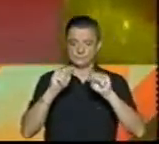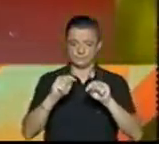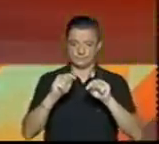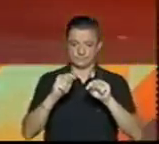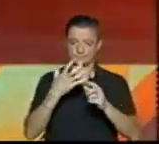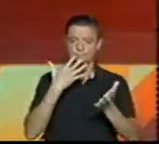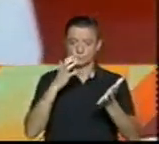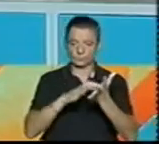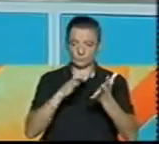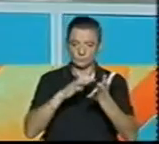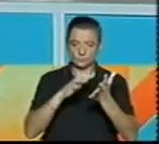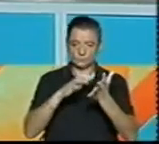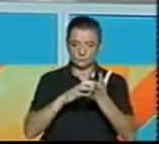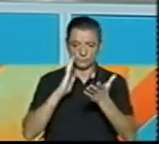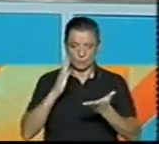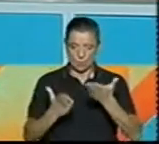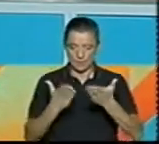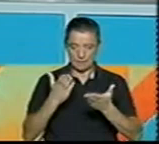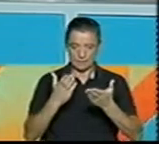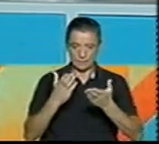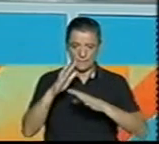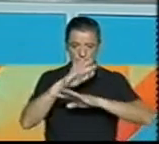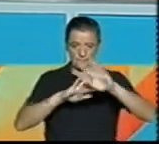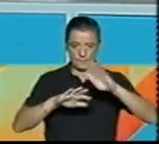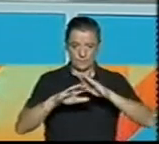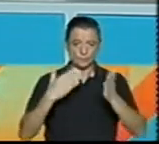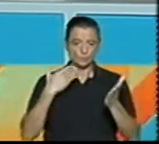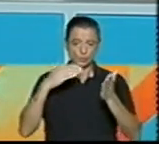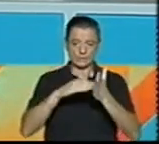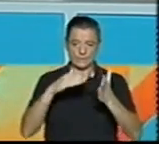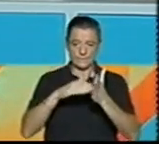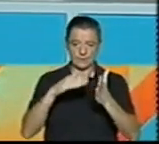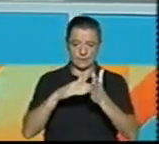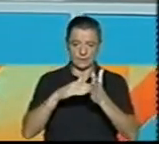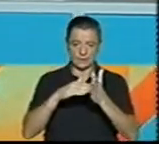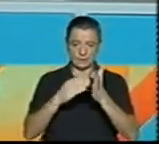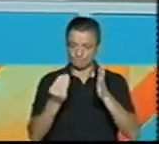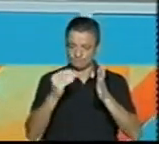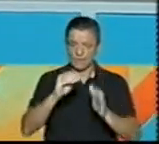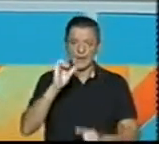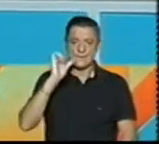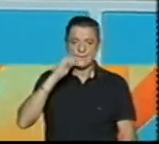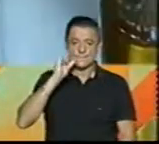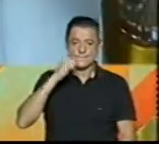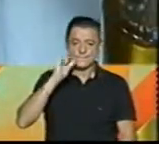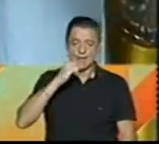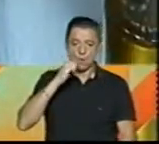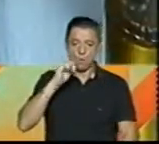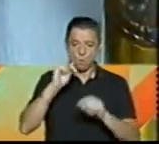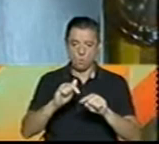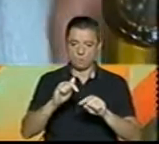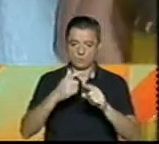deste arroz, comparando com o que vocês fizeram cá na segunda-feira, é a inserção do vinhão. O vinhão, como